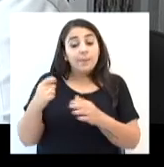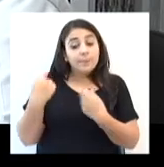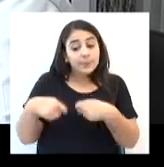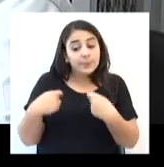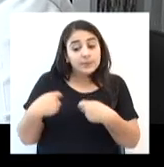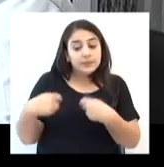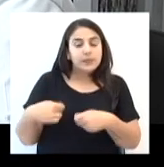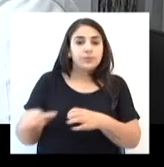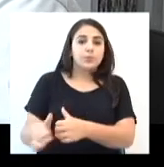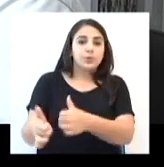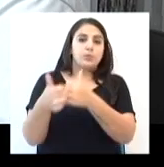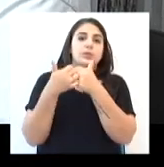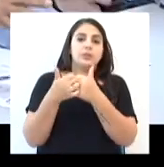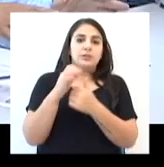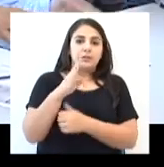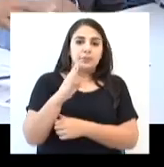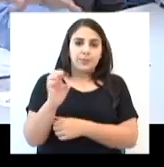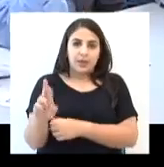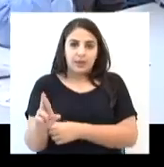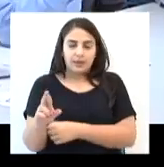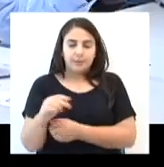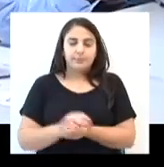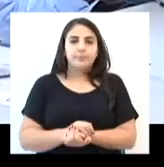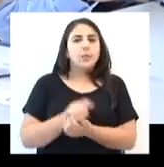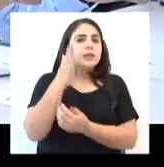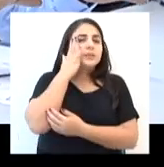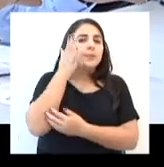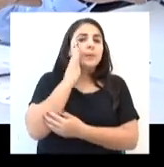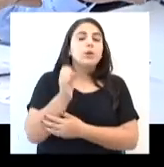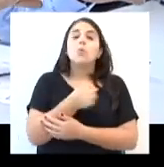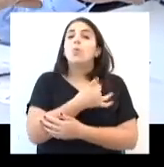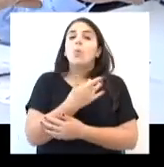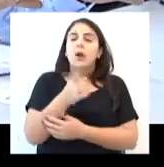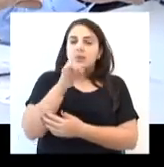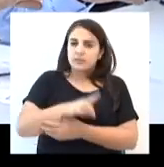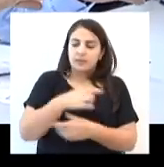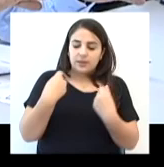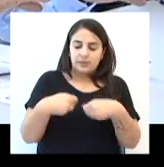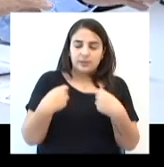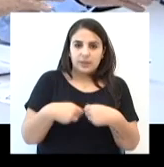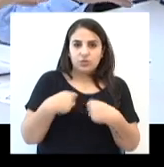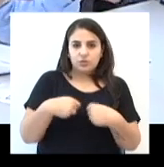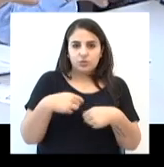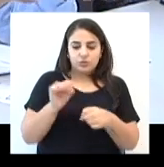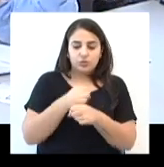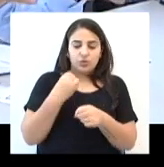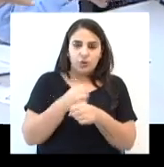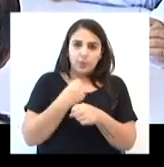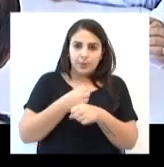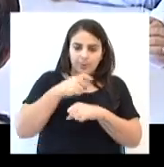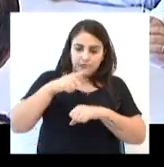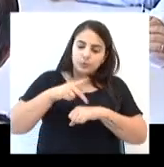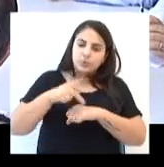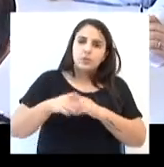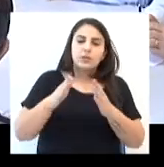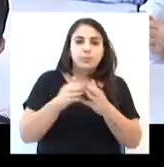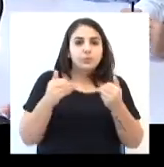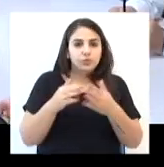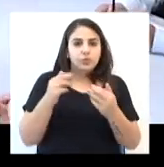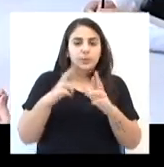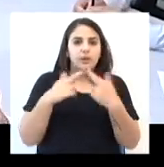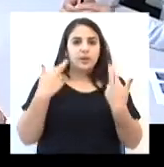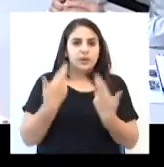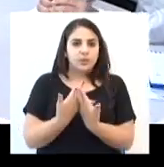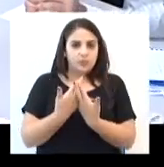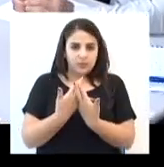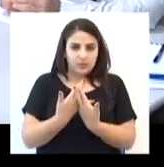na BR-285. Para saber quais são as possibilidades de obras em Passo Fundo, eles pediram uma reunião